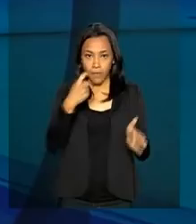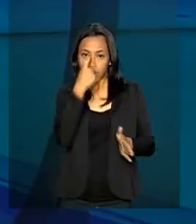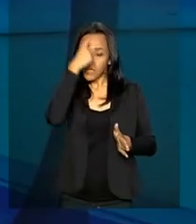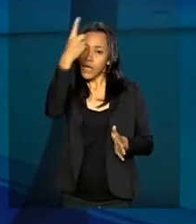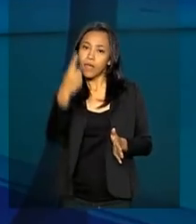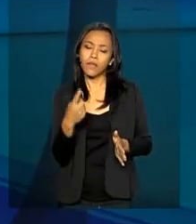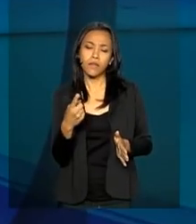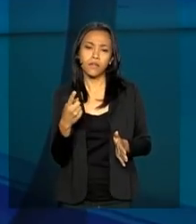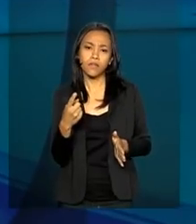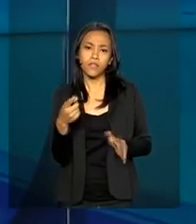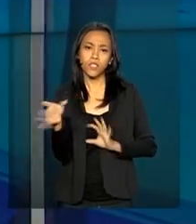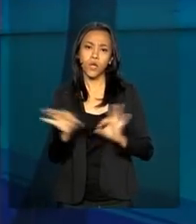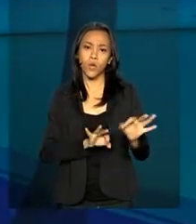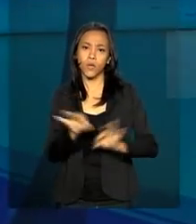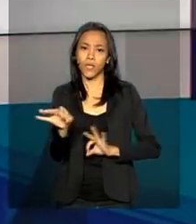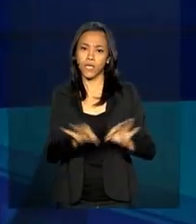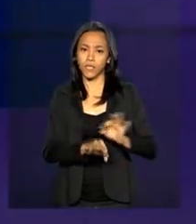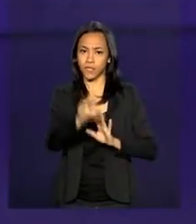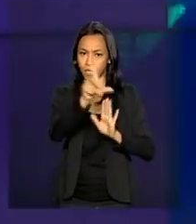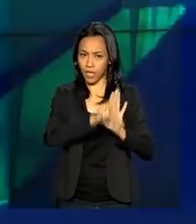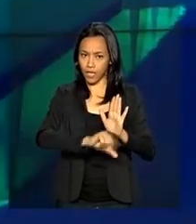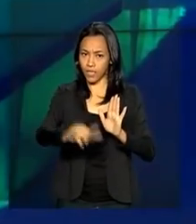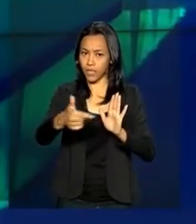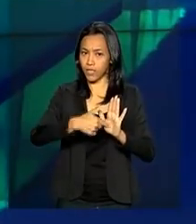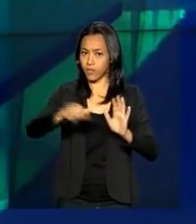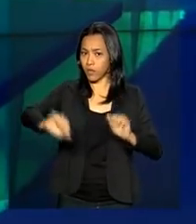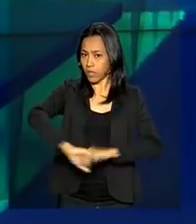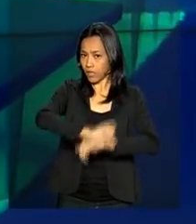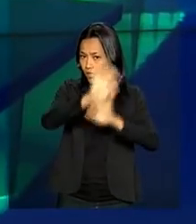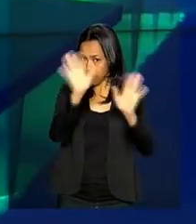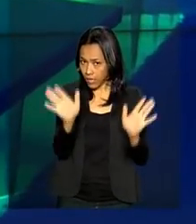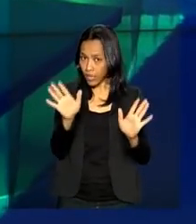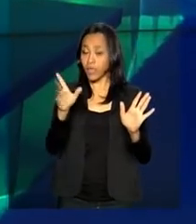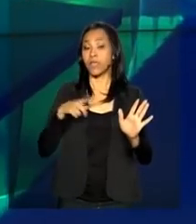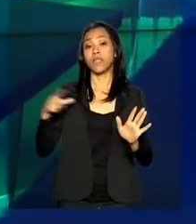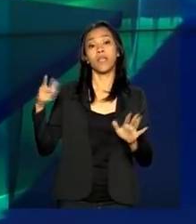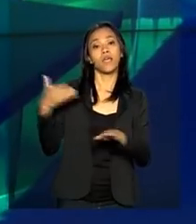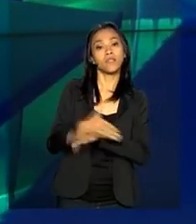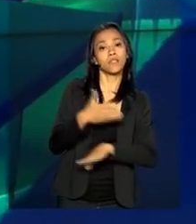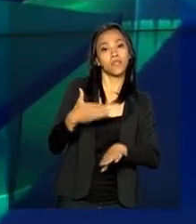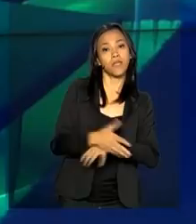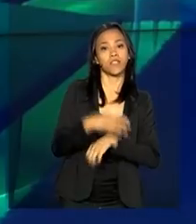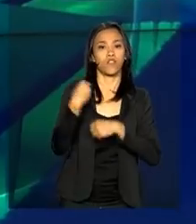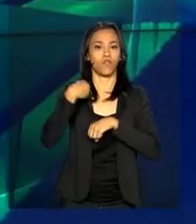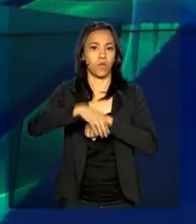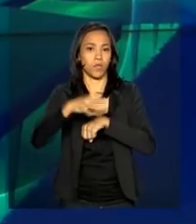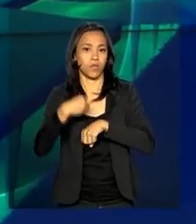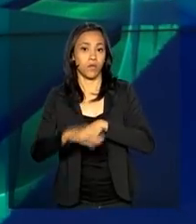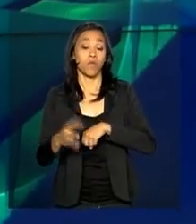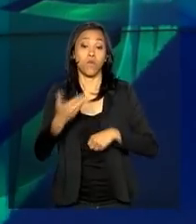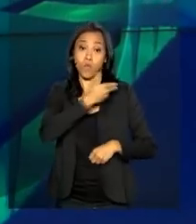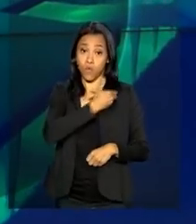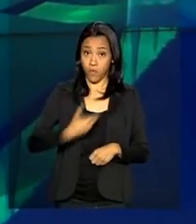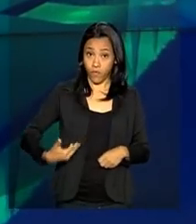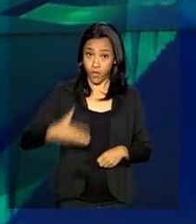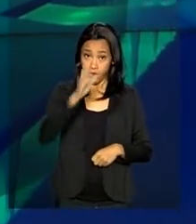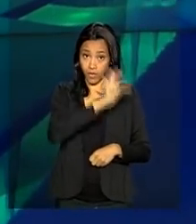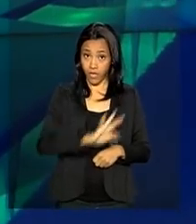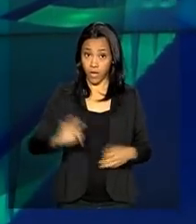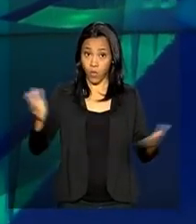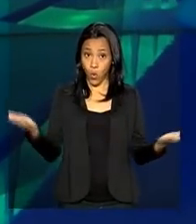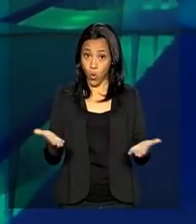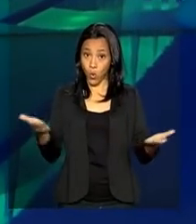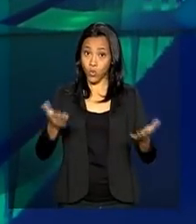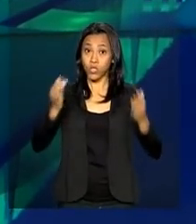organizar a legislação vigente de forma transparente e garantir o acesso à informação o governo federal lançou hoje o aplicativo